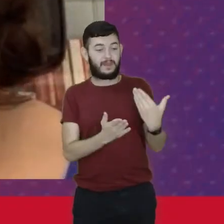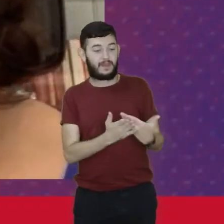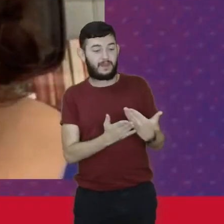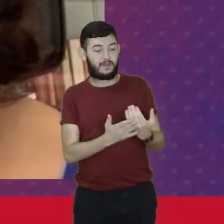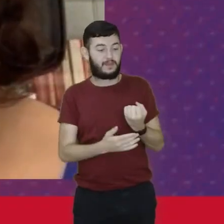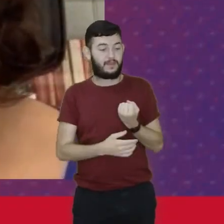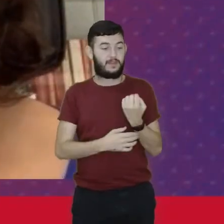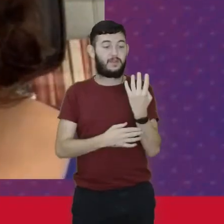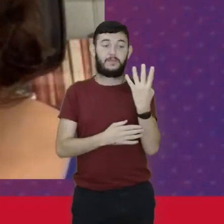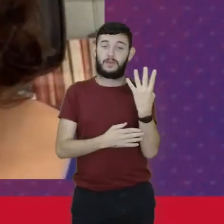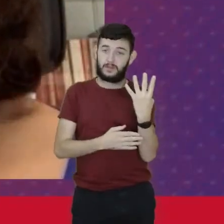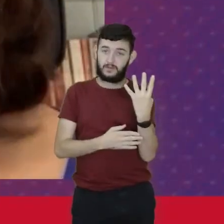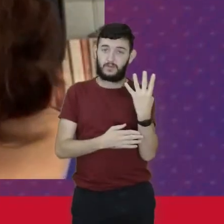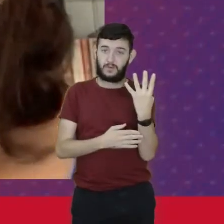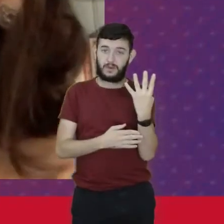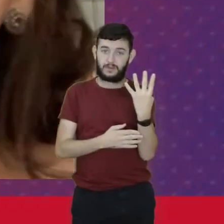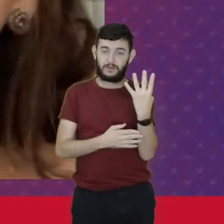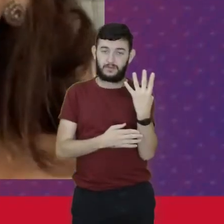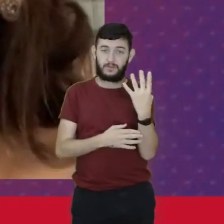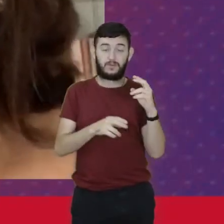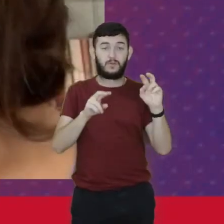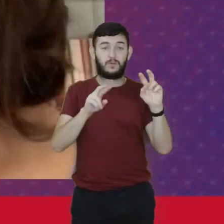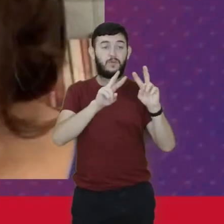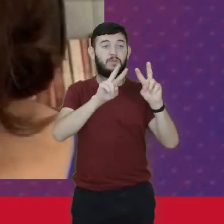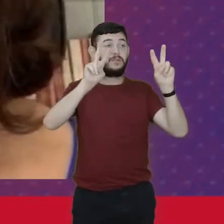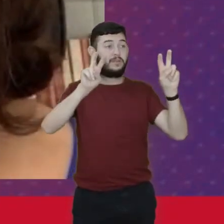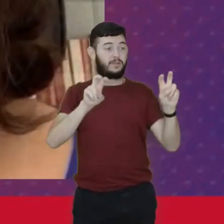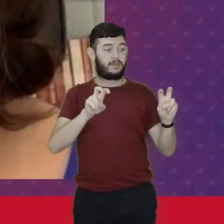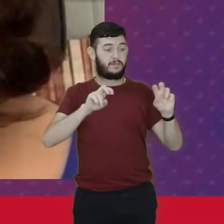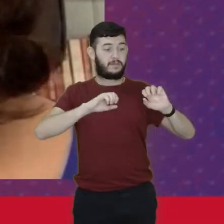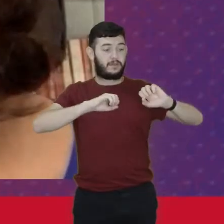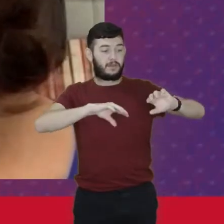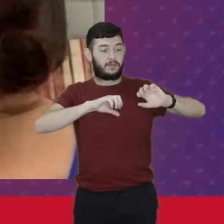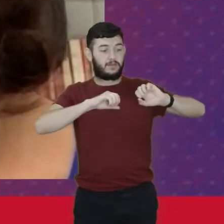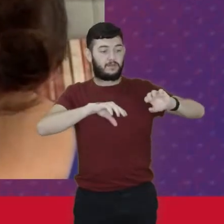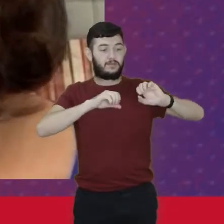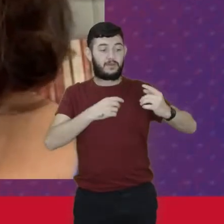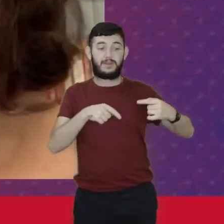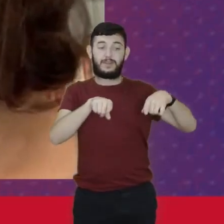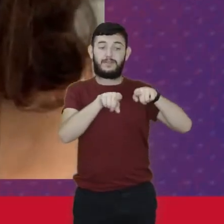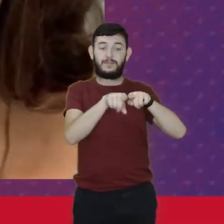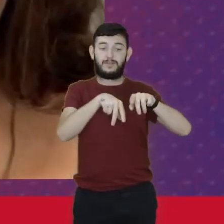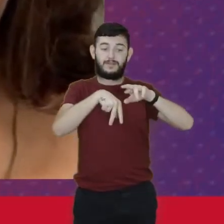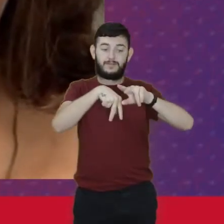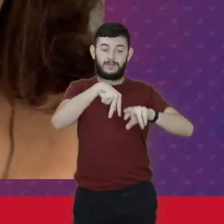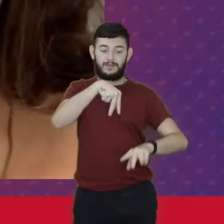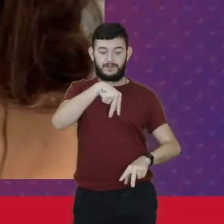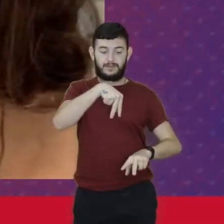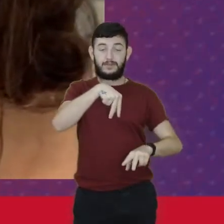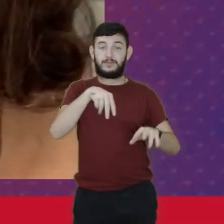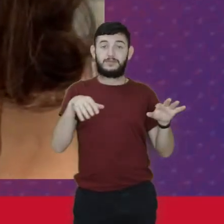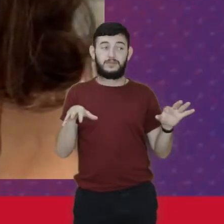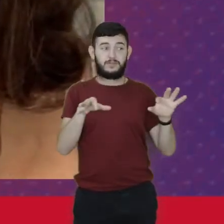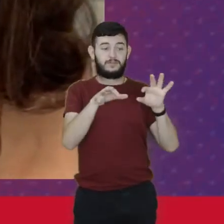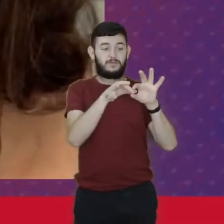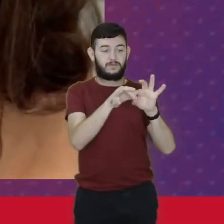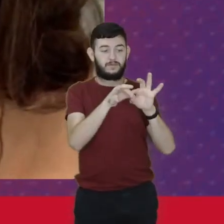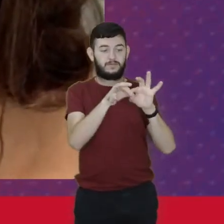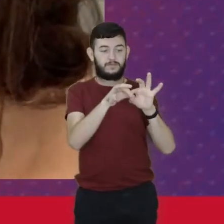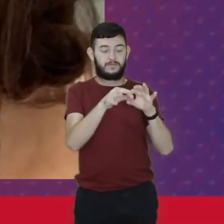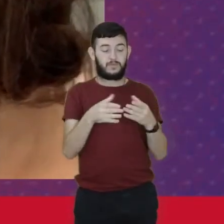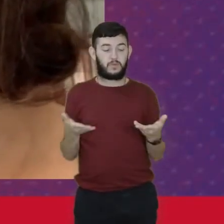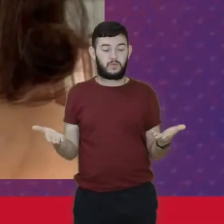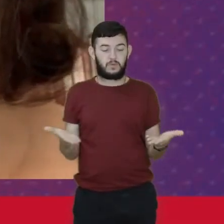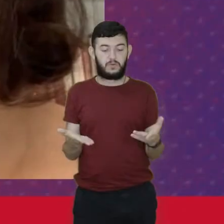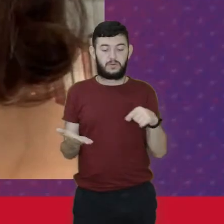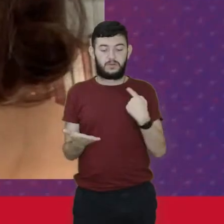do bloco A Questão de Gênero e Educação. A nossa aula de hoje vai tratar da